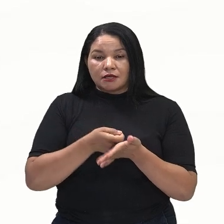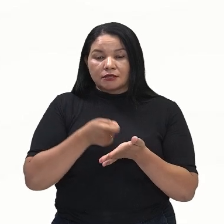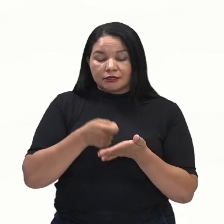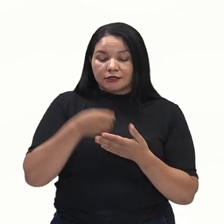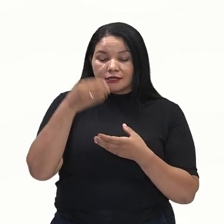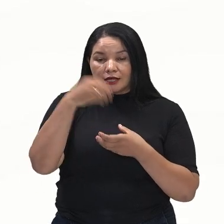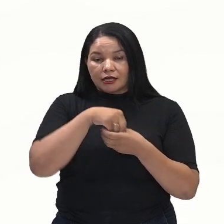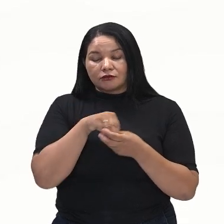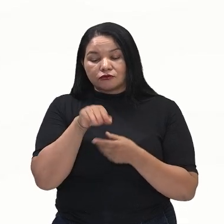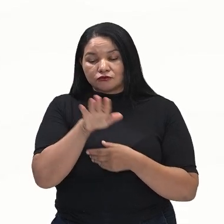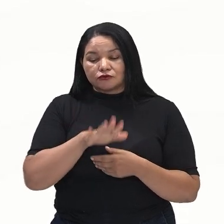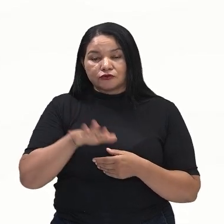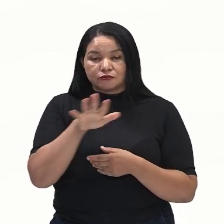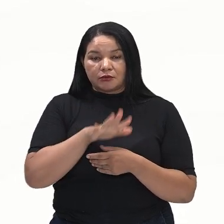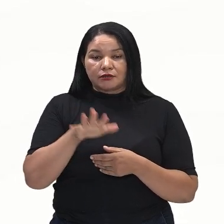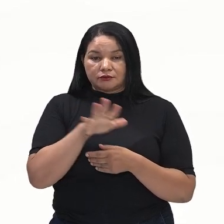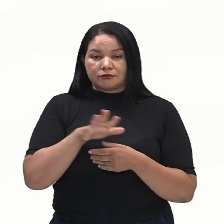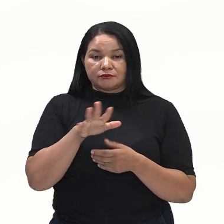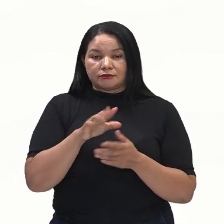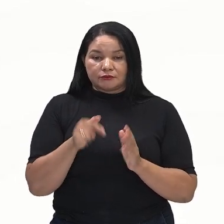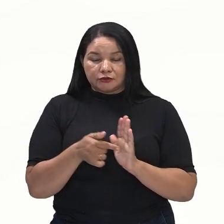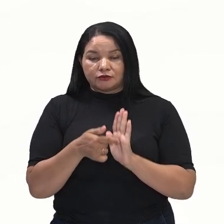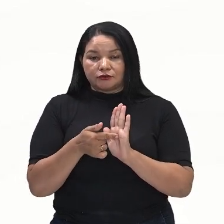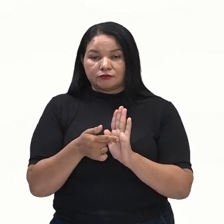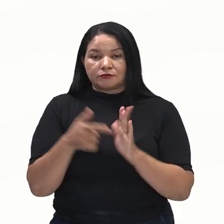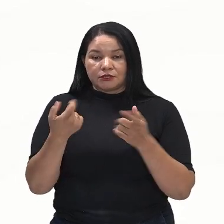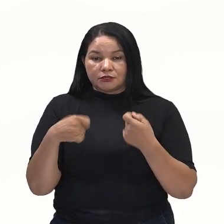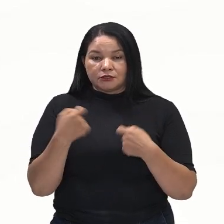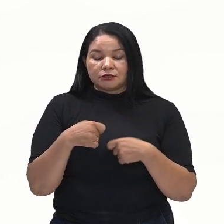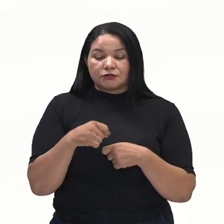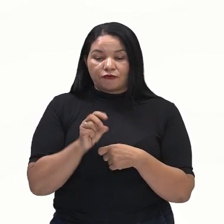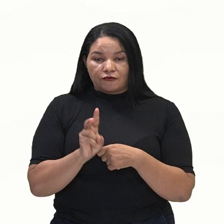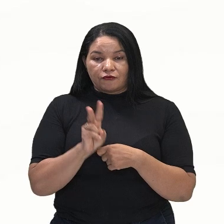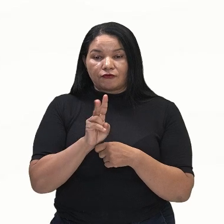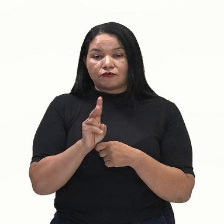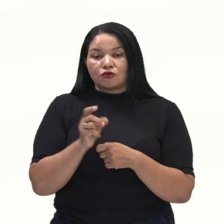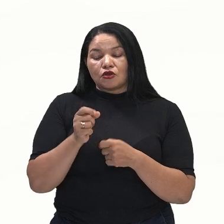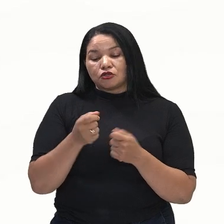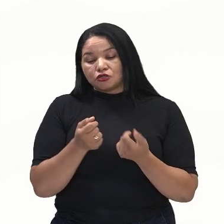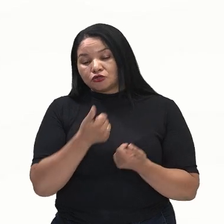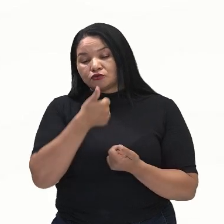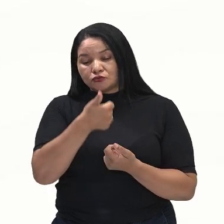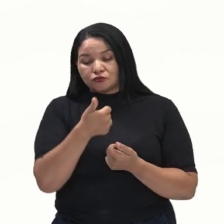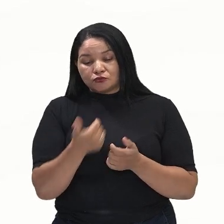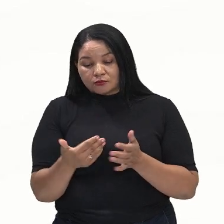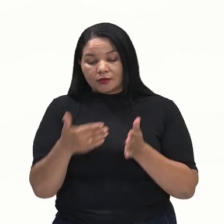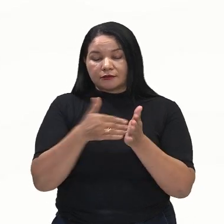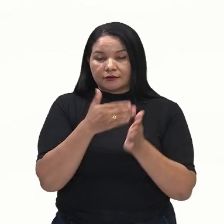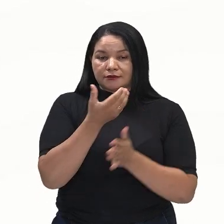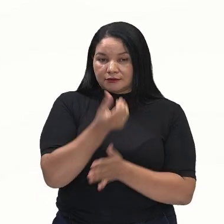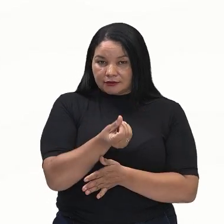amostral. Ou seja, tem que ser valores de 1 até 6. Por exemplo,